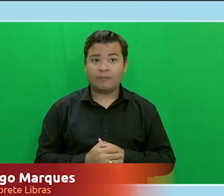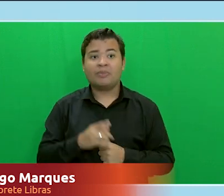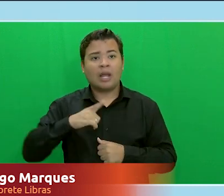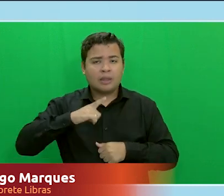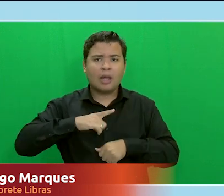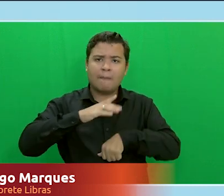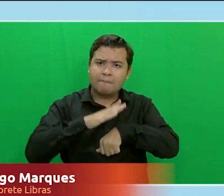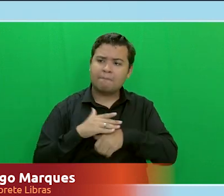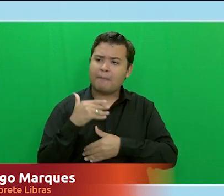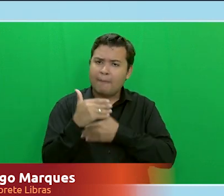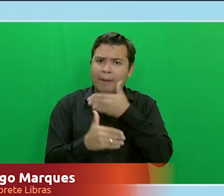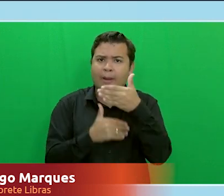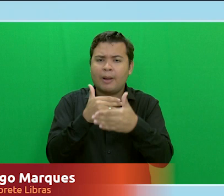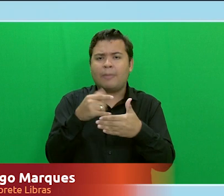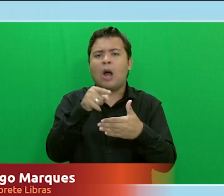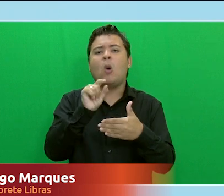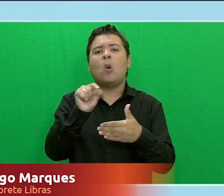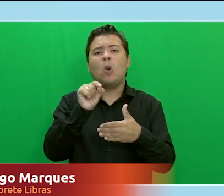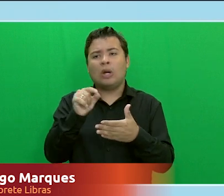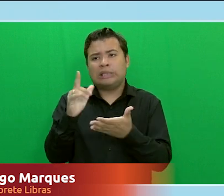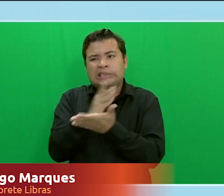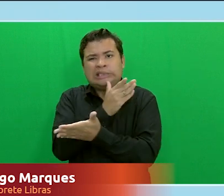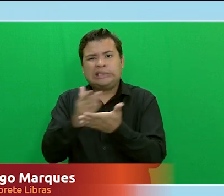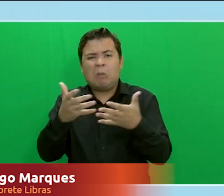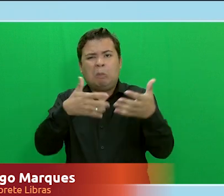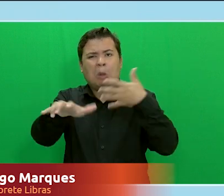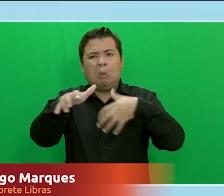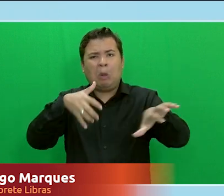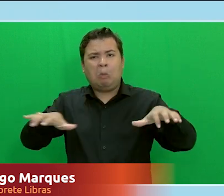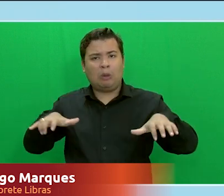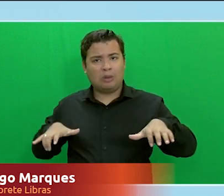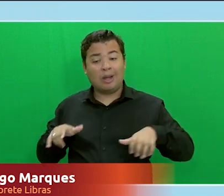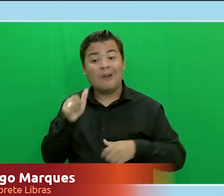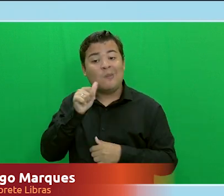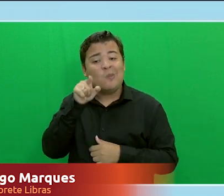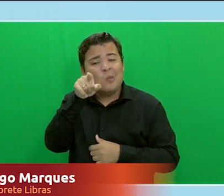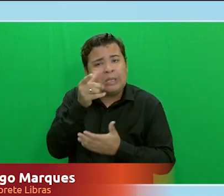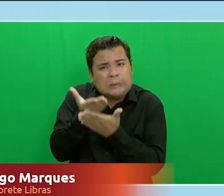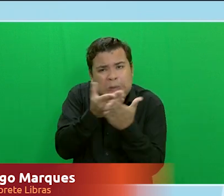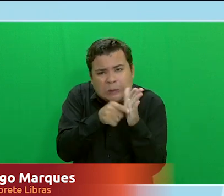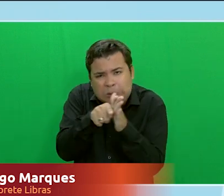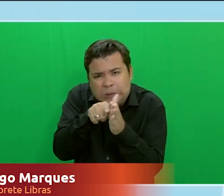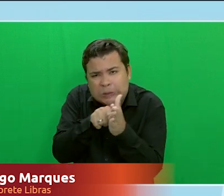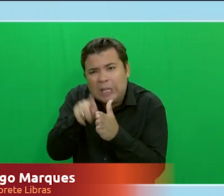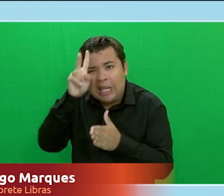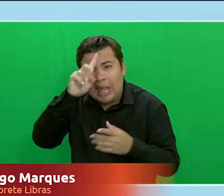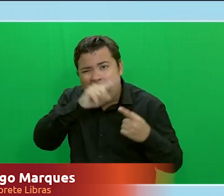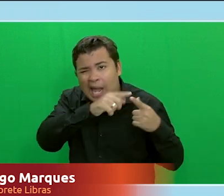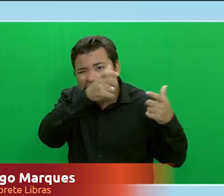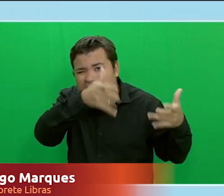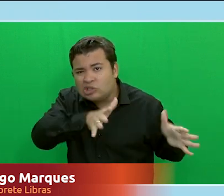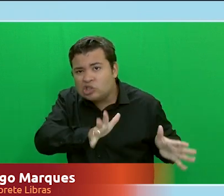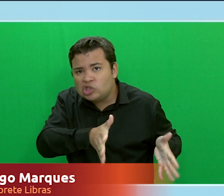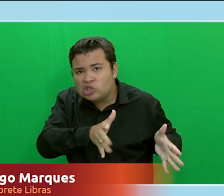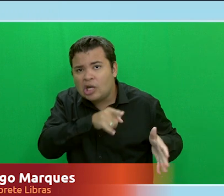processo de segregação que a Márcia estudou, né? Numa faceta que